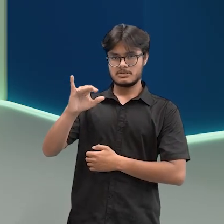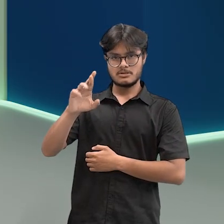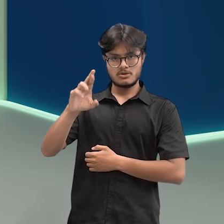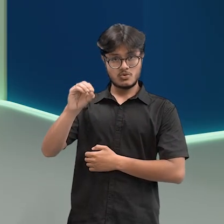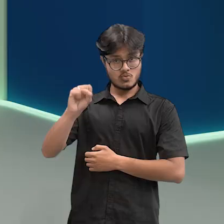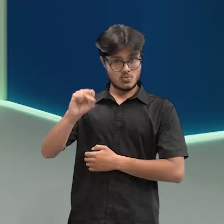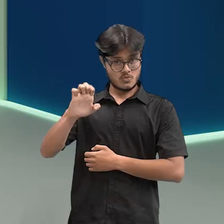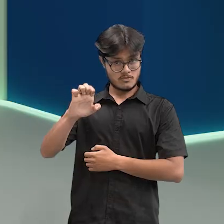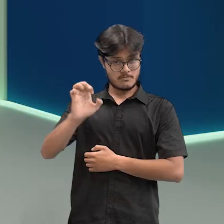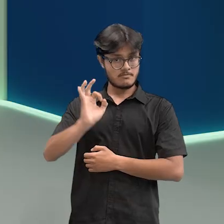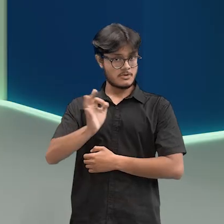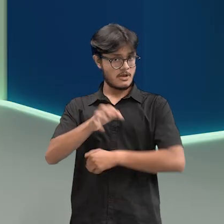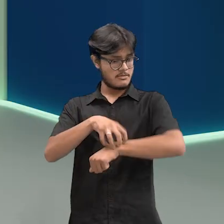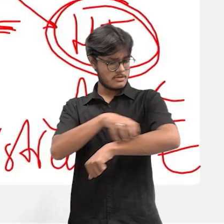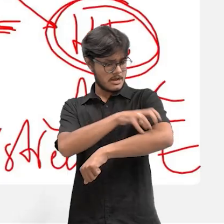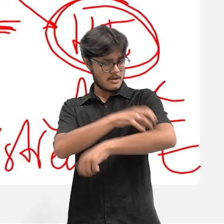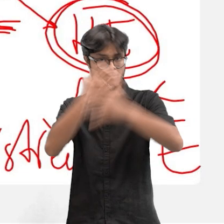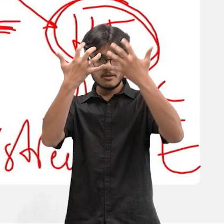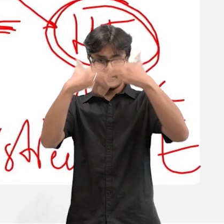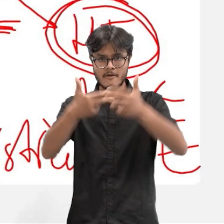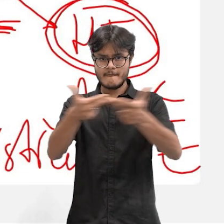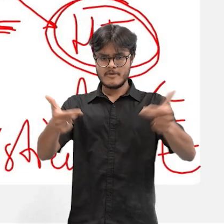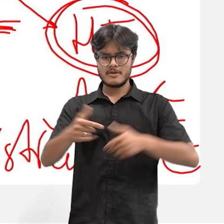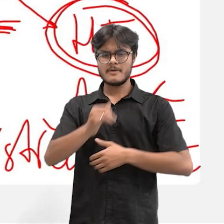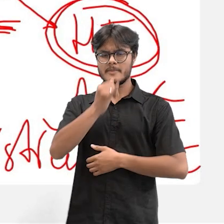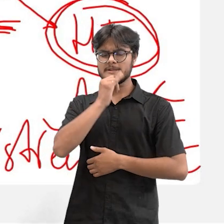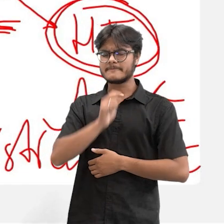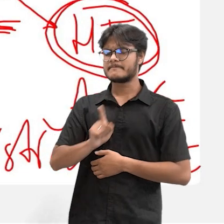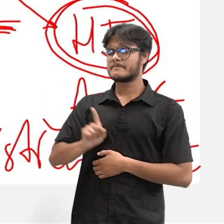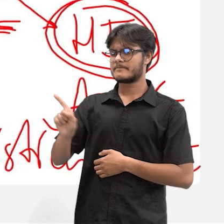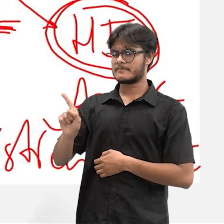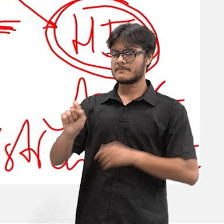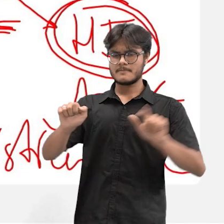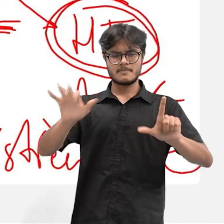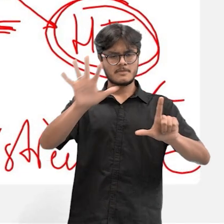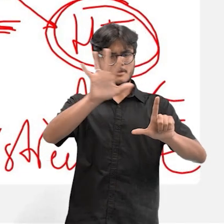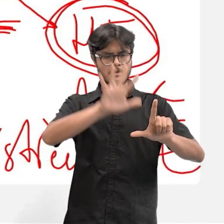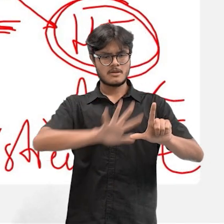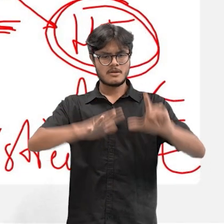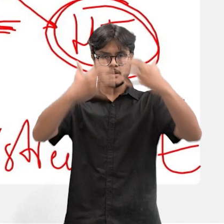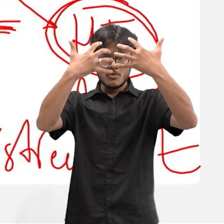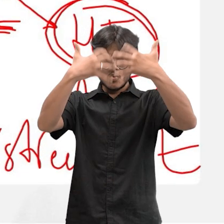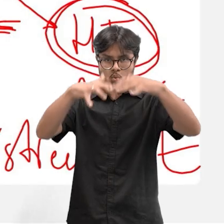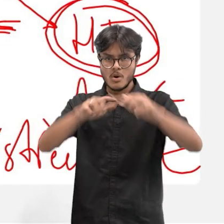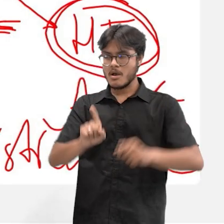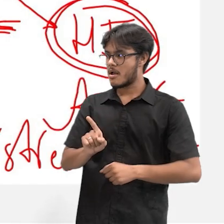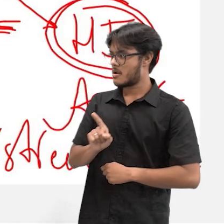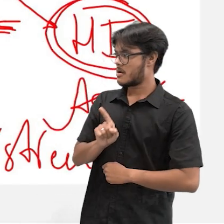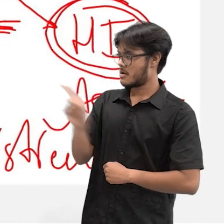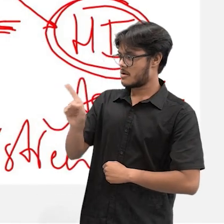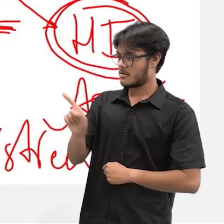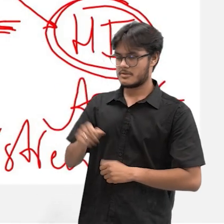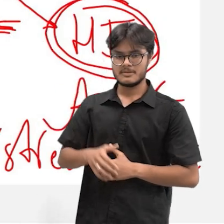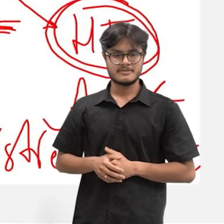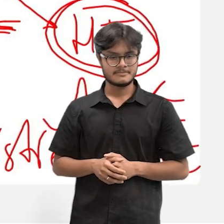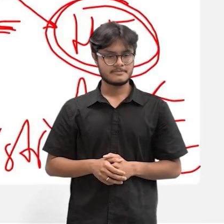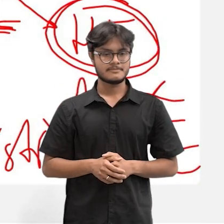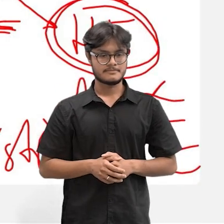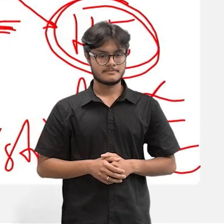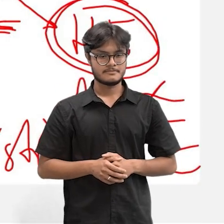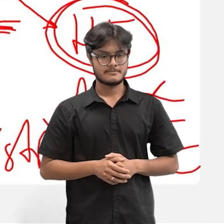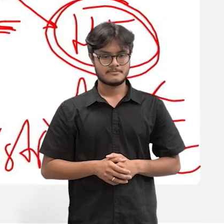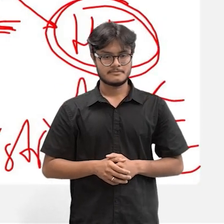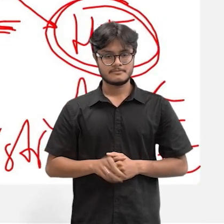sua carne, em seu cérebro. Dá uma olhada aqui, ó, o cérebro da pessoa com esse monte de buraquinho. Tá vendo isso